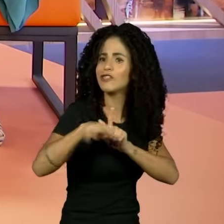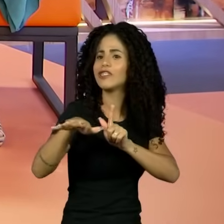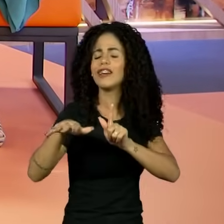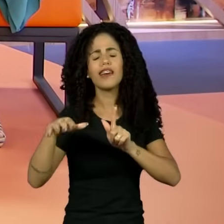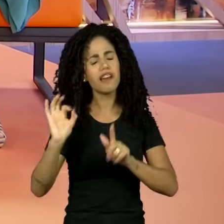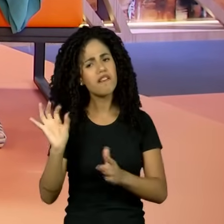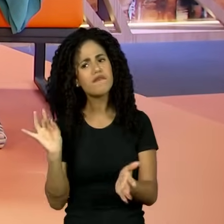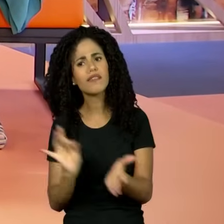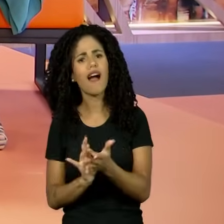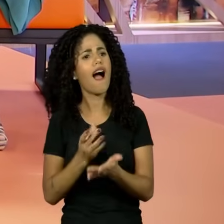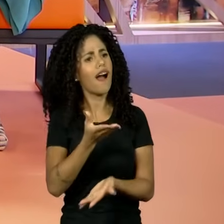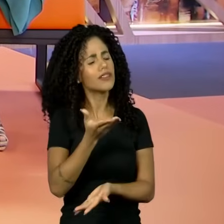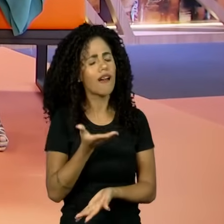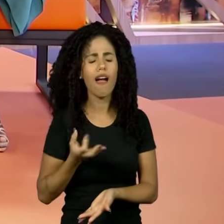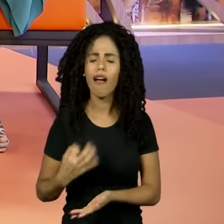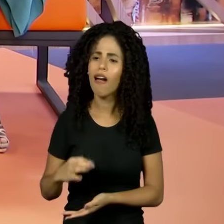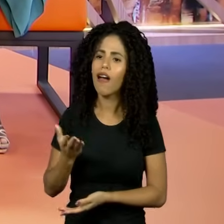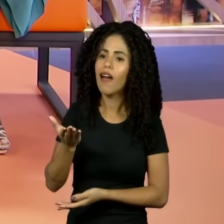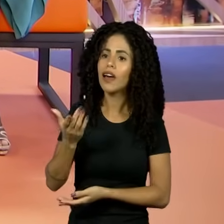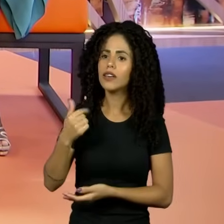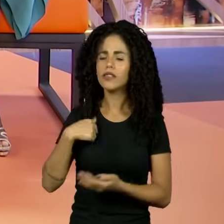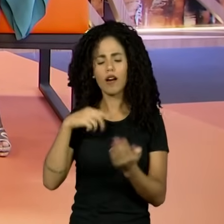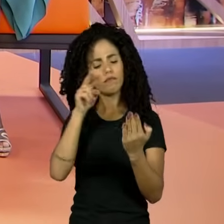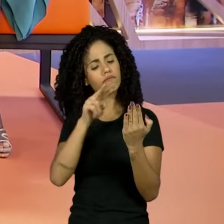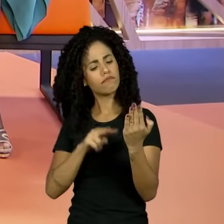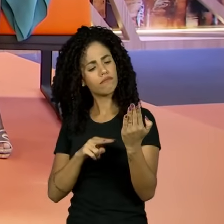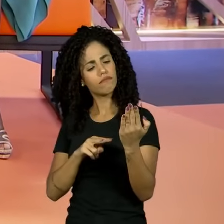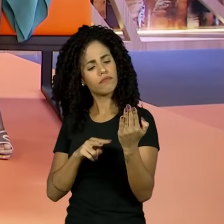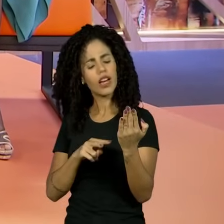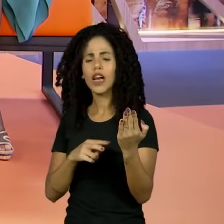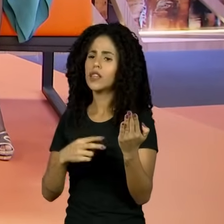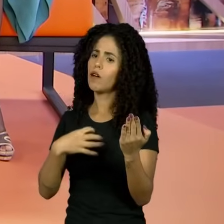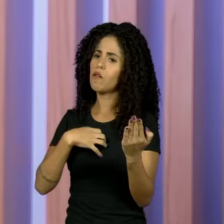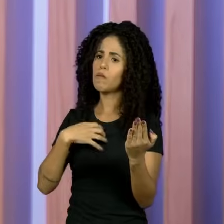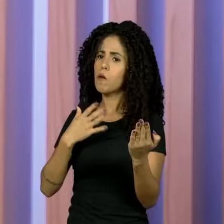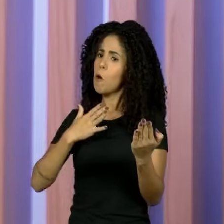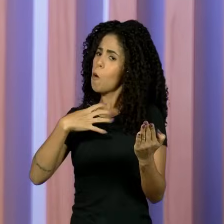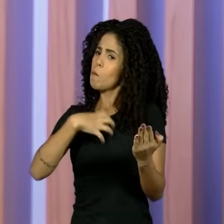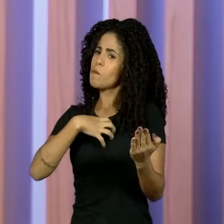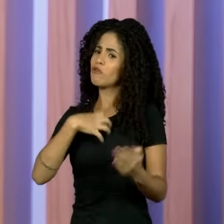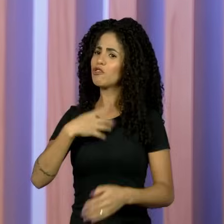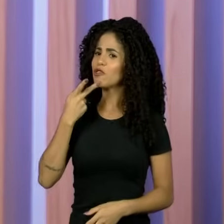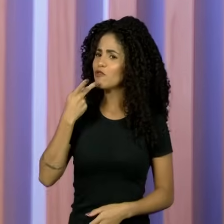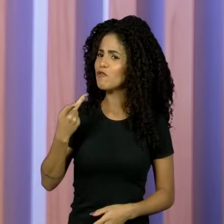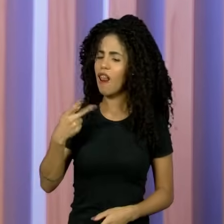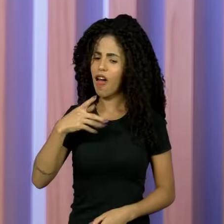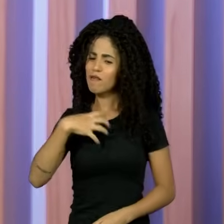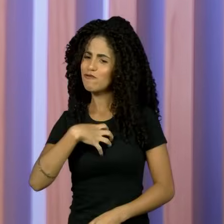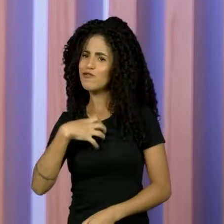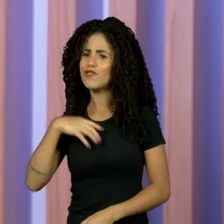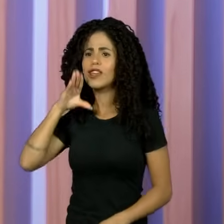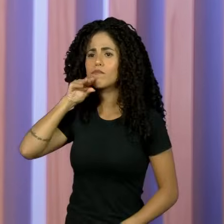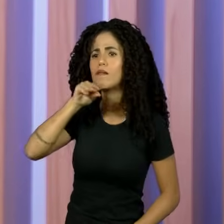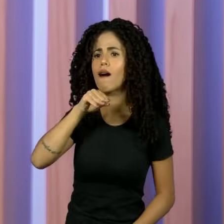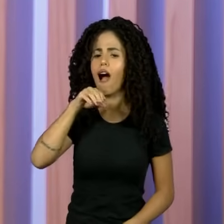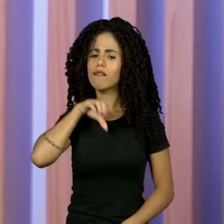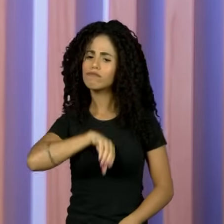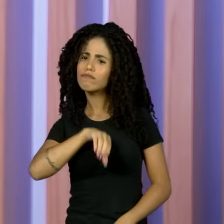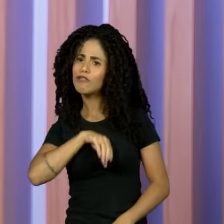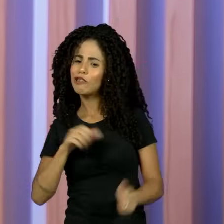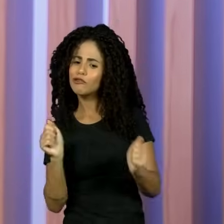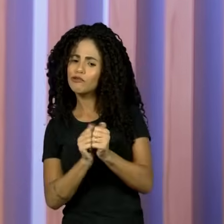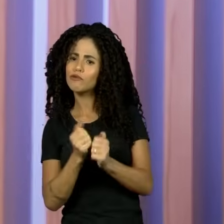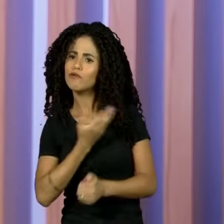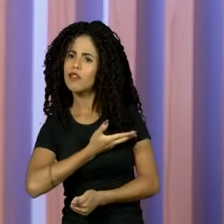E eu descobri que, tipo assim, bom, talvez não tenha tanto problema eu falar do jeito que eu falo, em português, né, com os meus